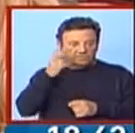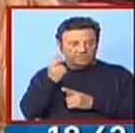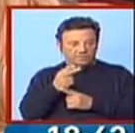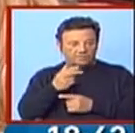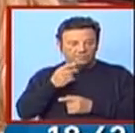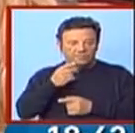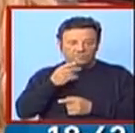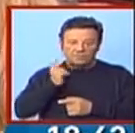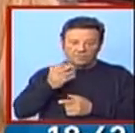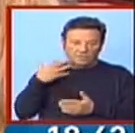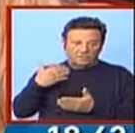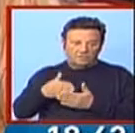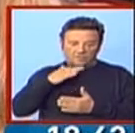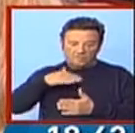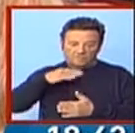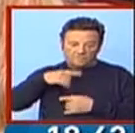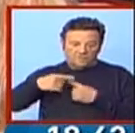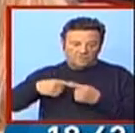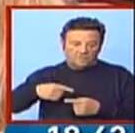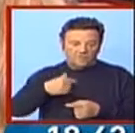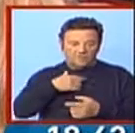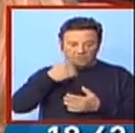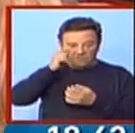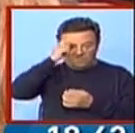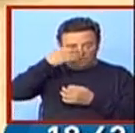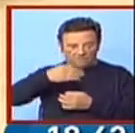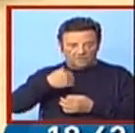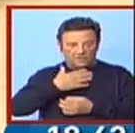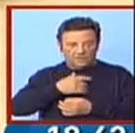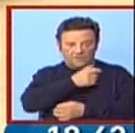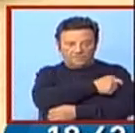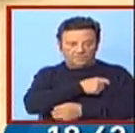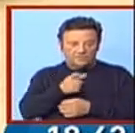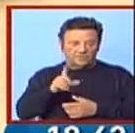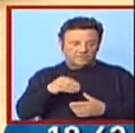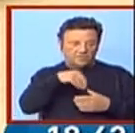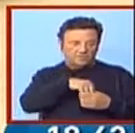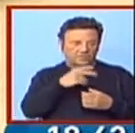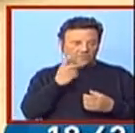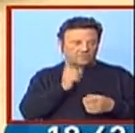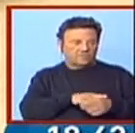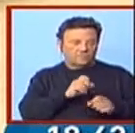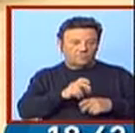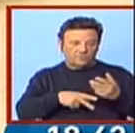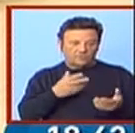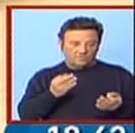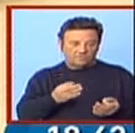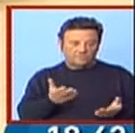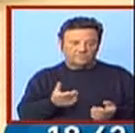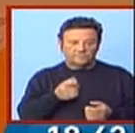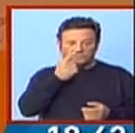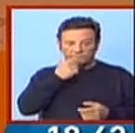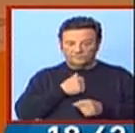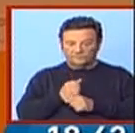de várias gerações, nós queremos dignificá-la, queremos representá-la e contextualizá-la aos tempos modernos, sem dúvida. Quem